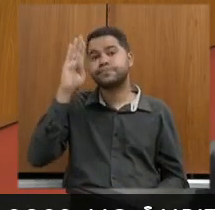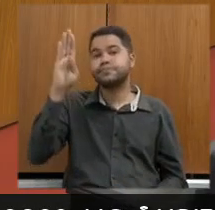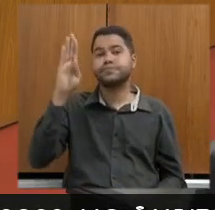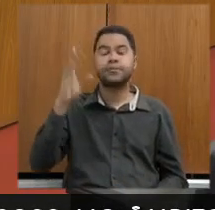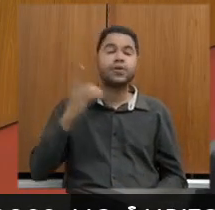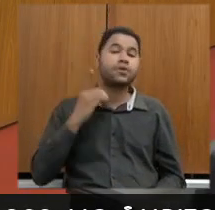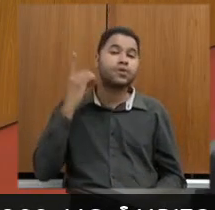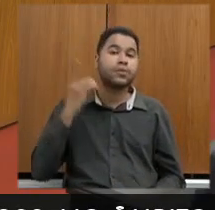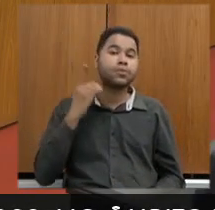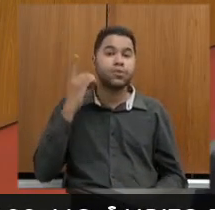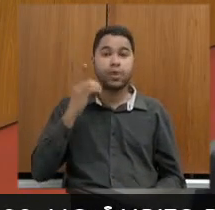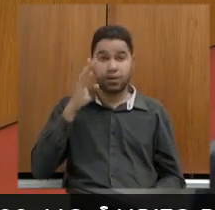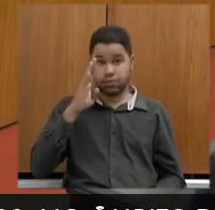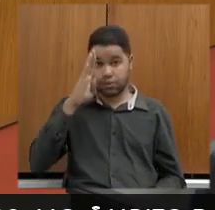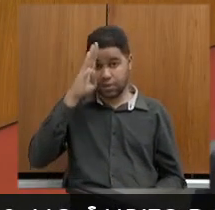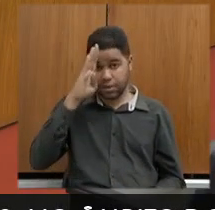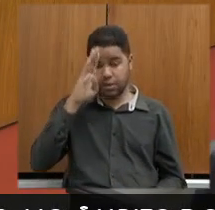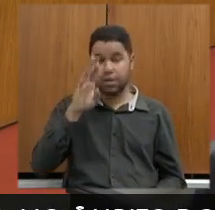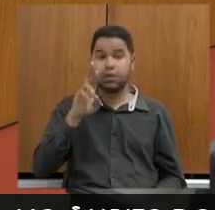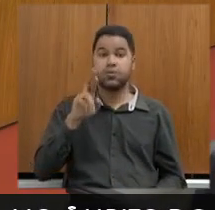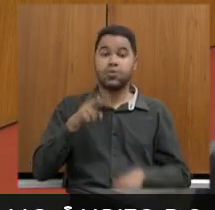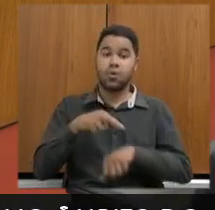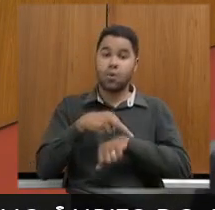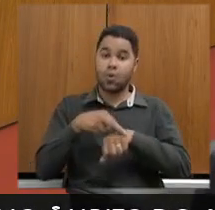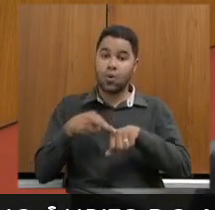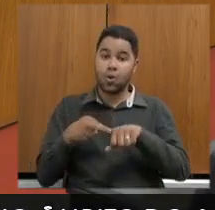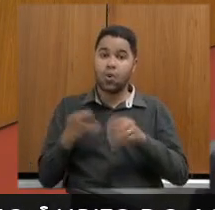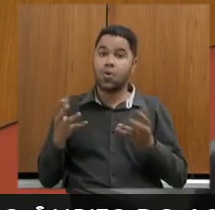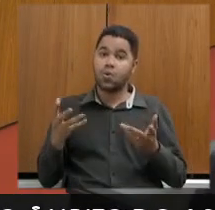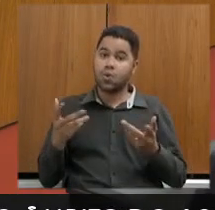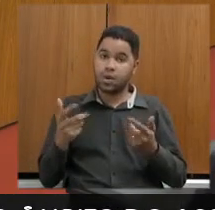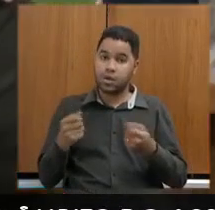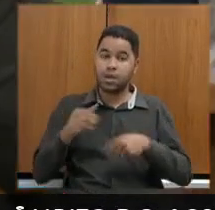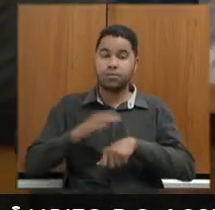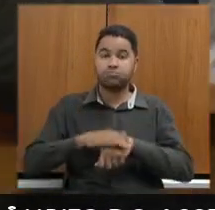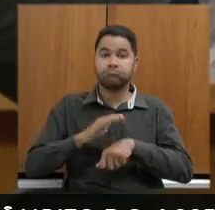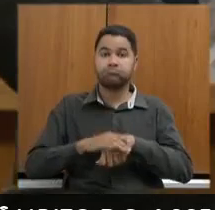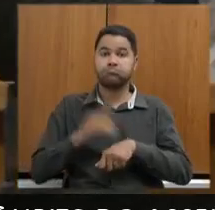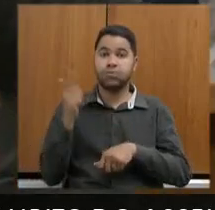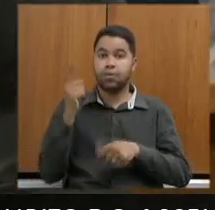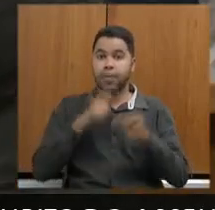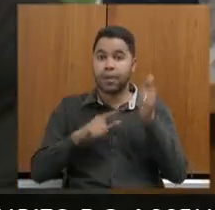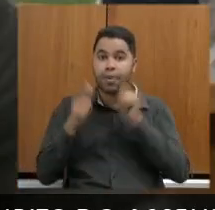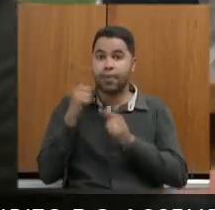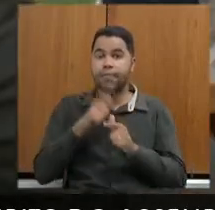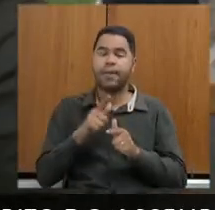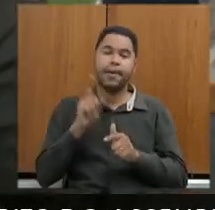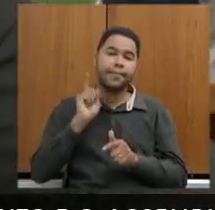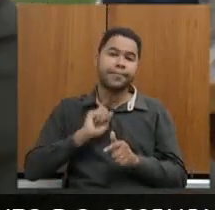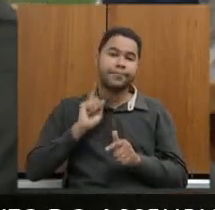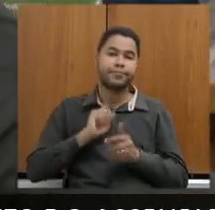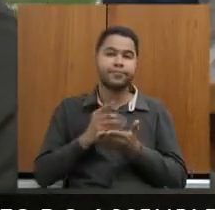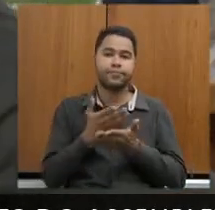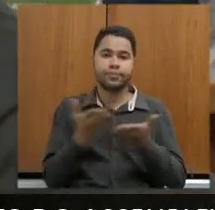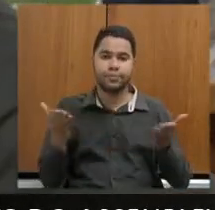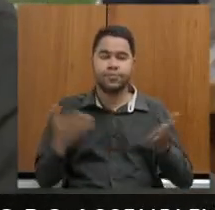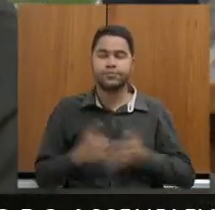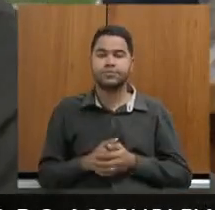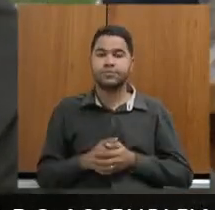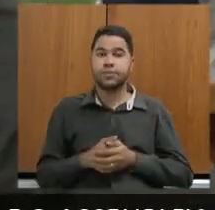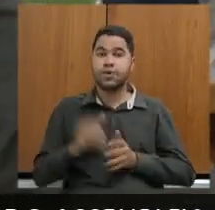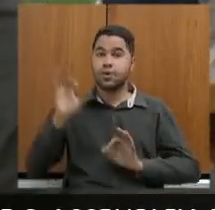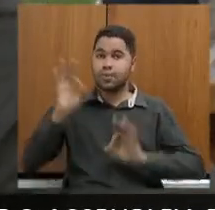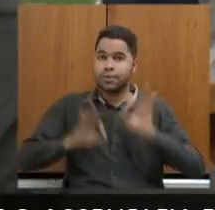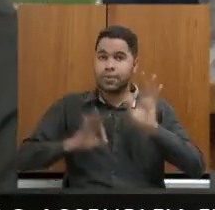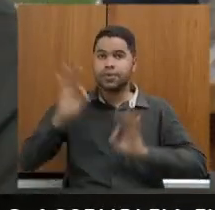Deputado sargento Rodrigues qualidade na resposta que o corpo de Me leva para todos os mineiros estão nós temos esse